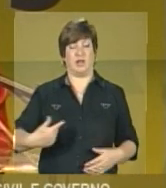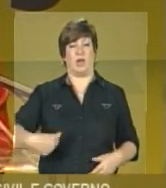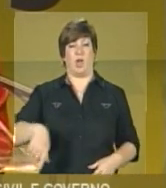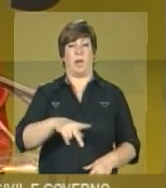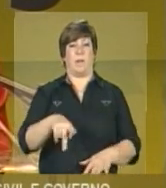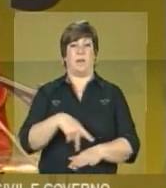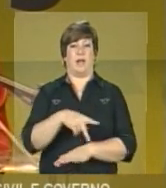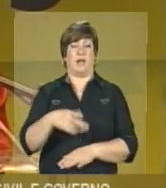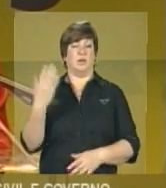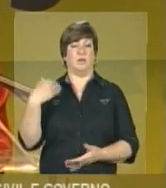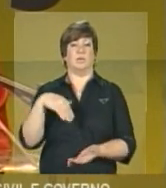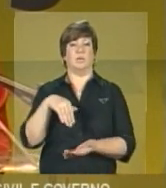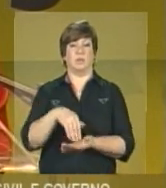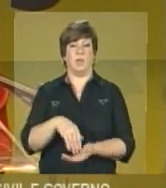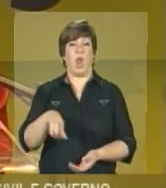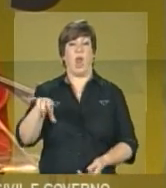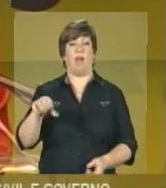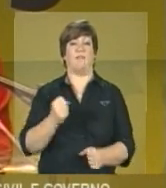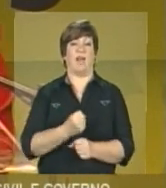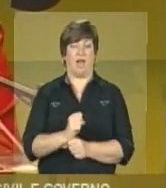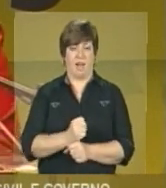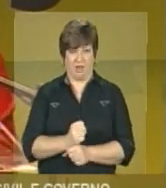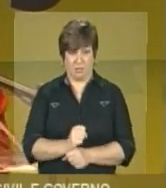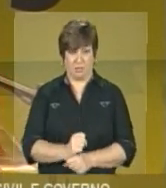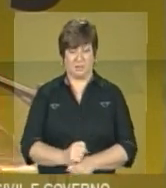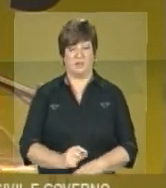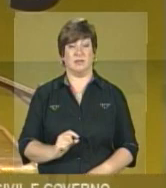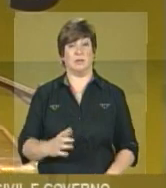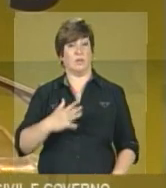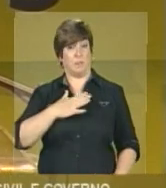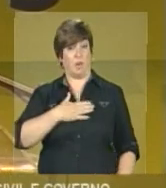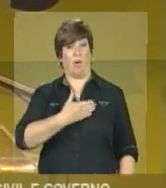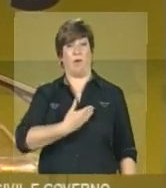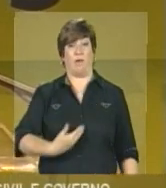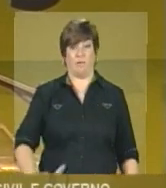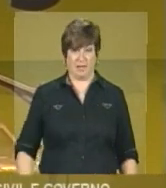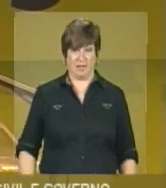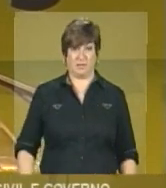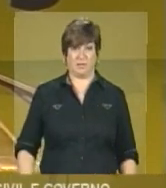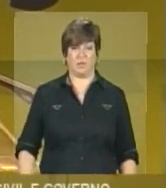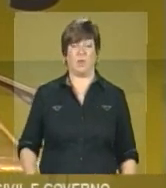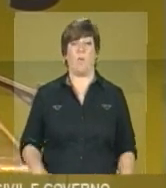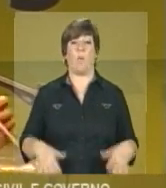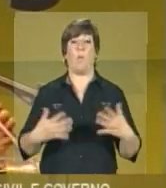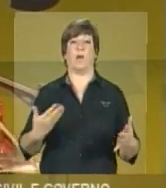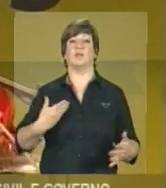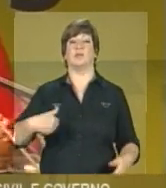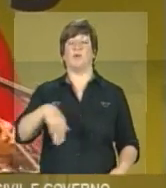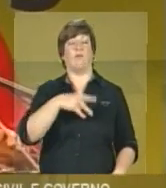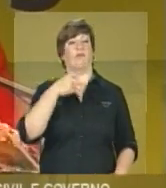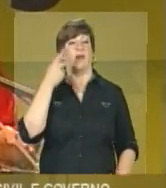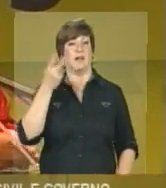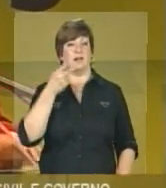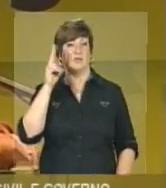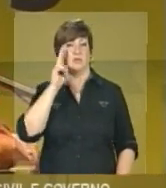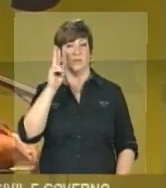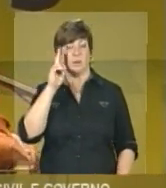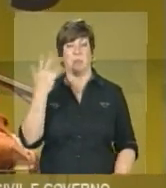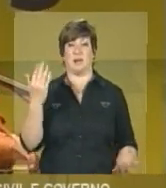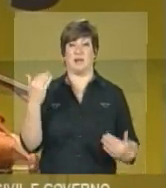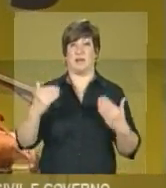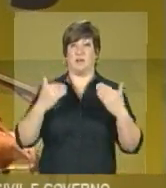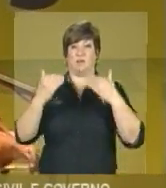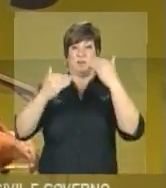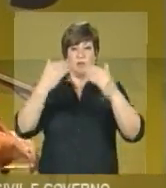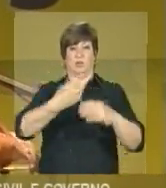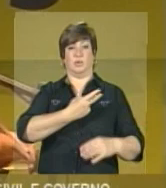país nos últimos 9 anos. No meu governo, quando falamos de